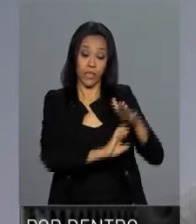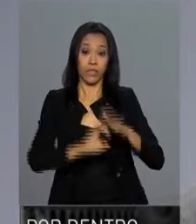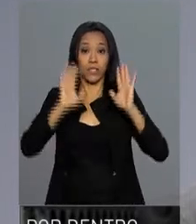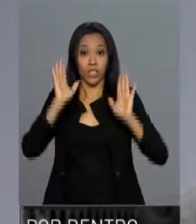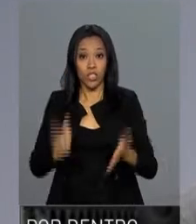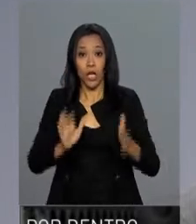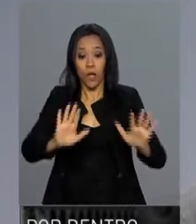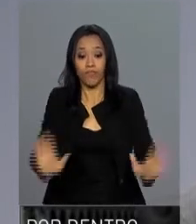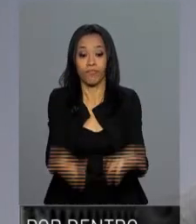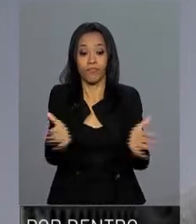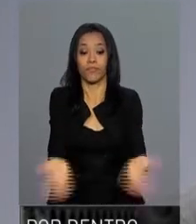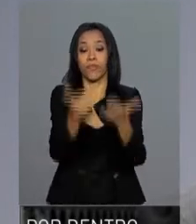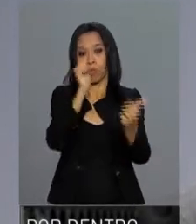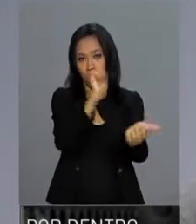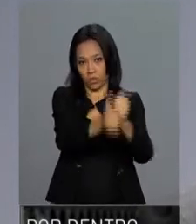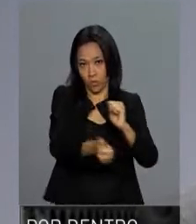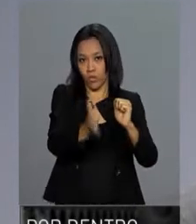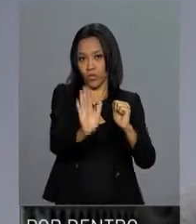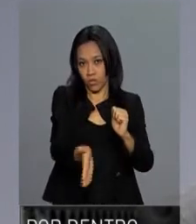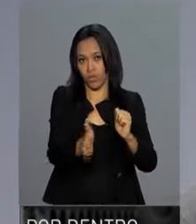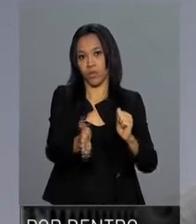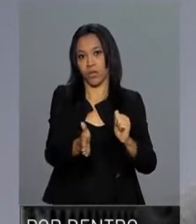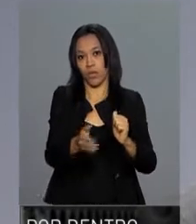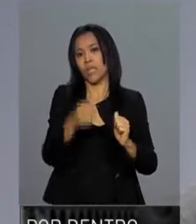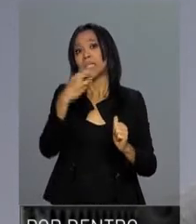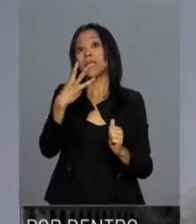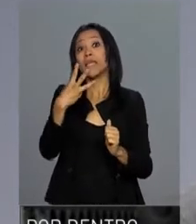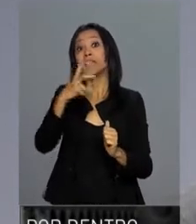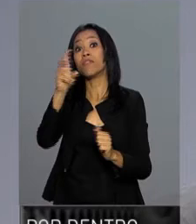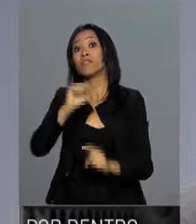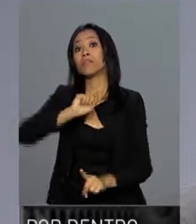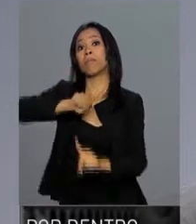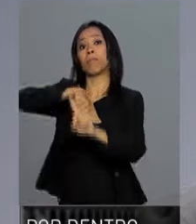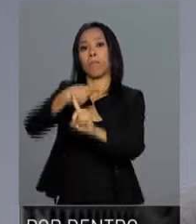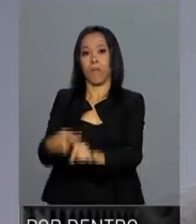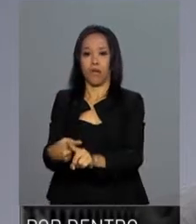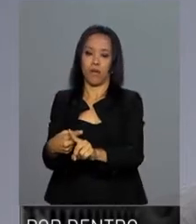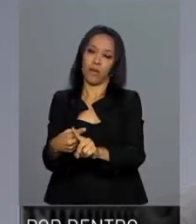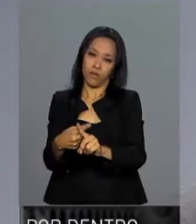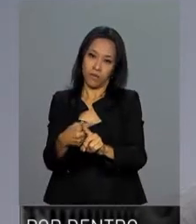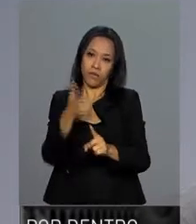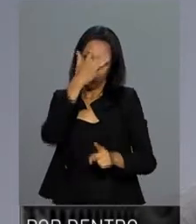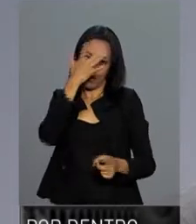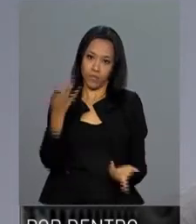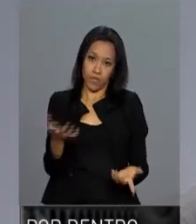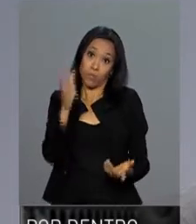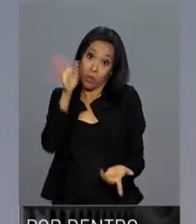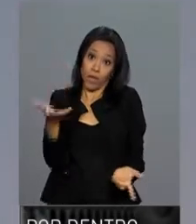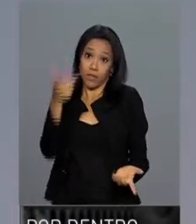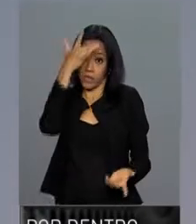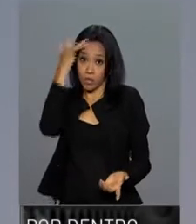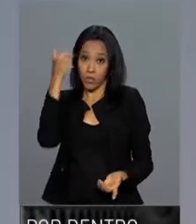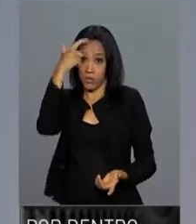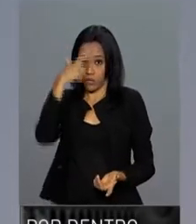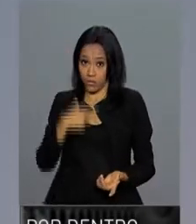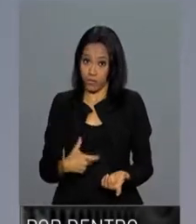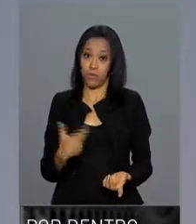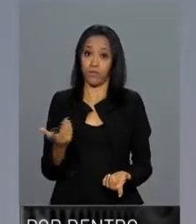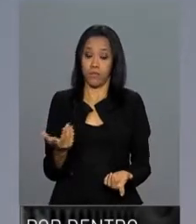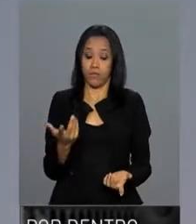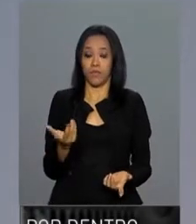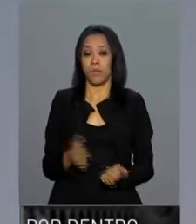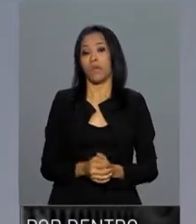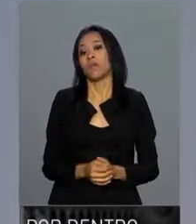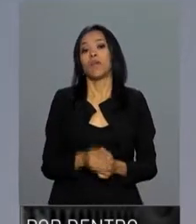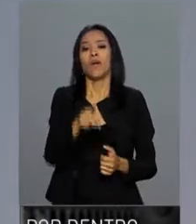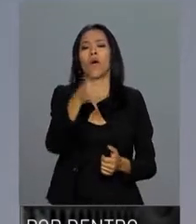esporte brasileiro investir em três vezes mais por exemplo no caso das pessoas jurídicas vamos falar um pouquinho do bolsa atleta é o